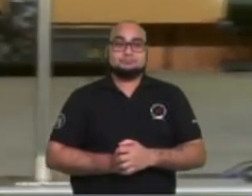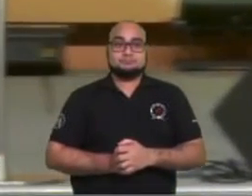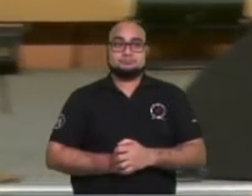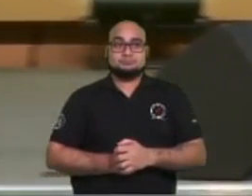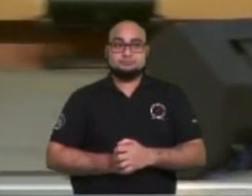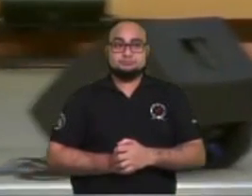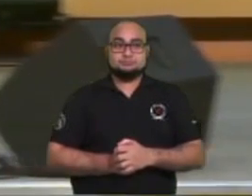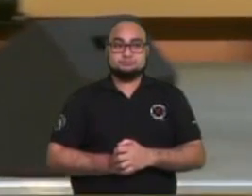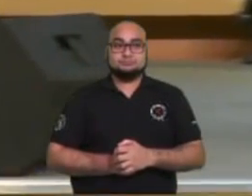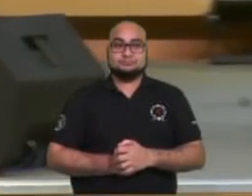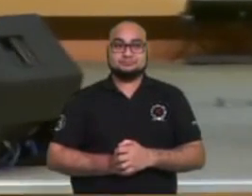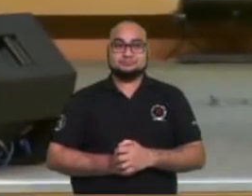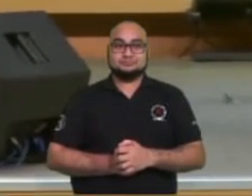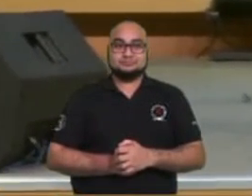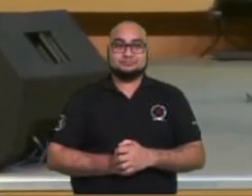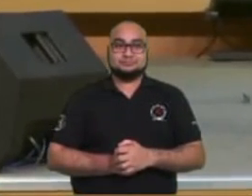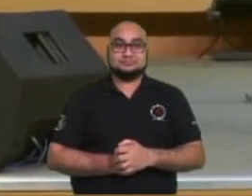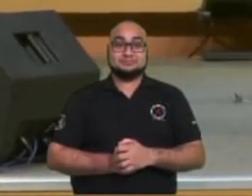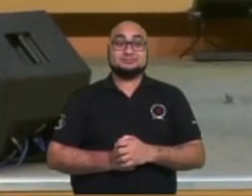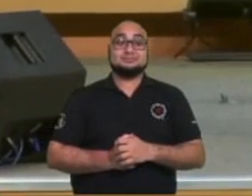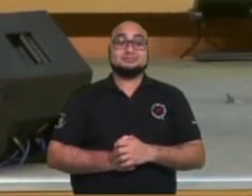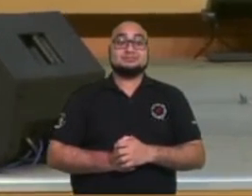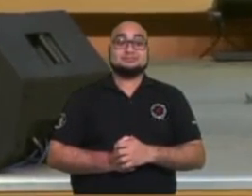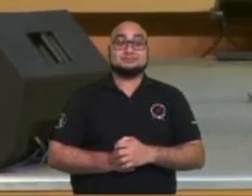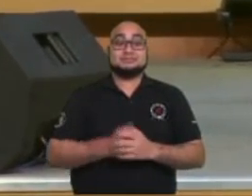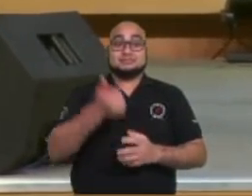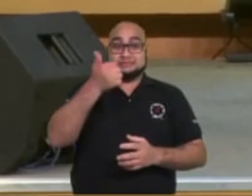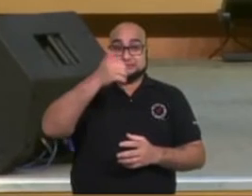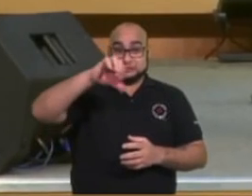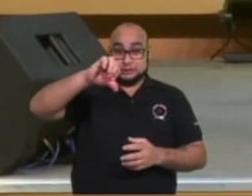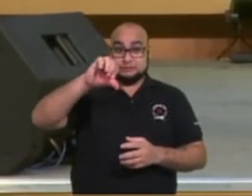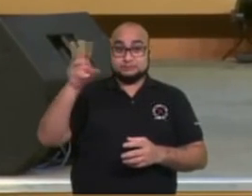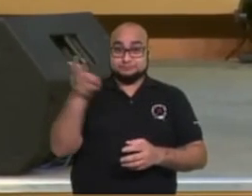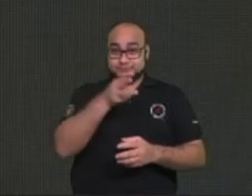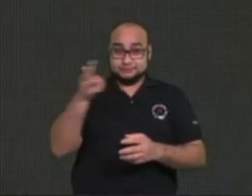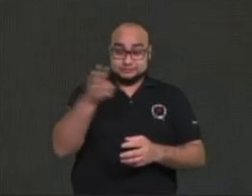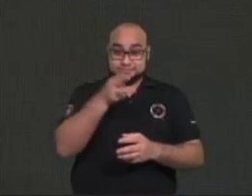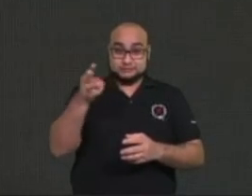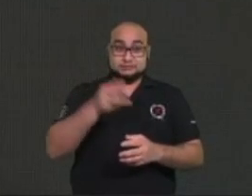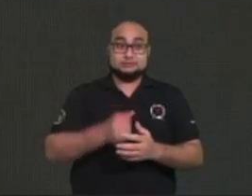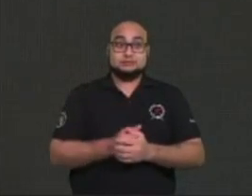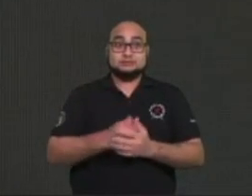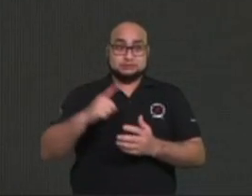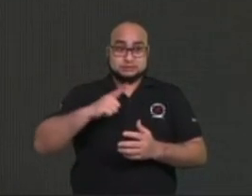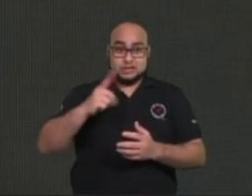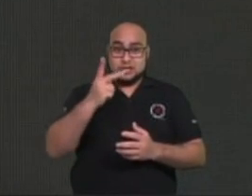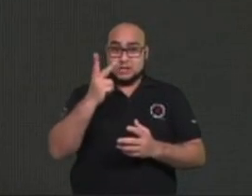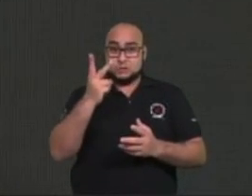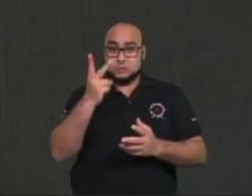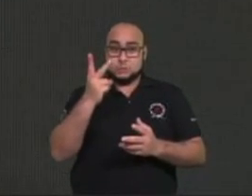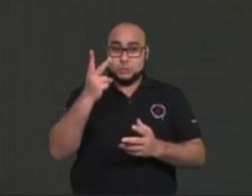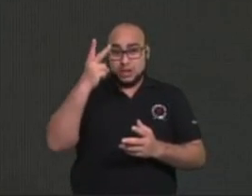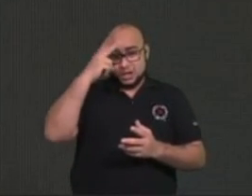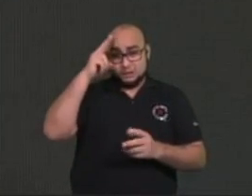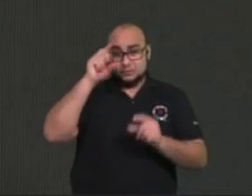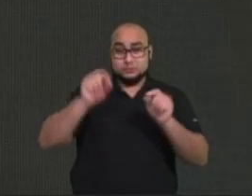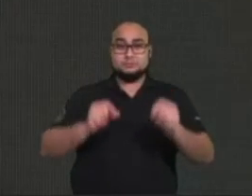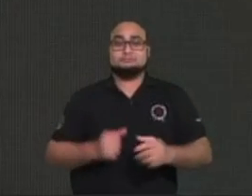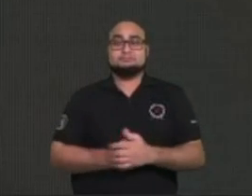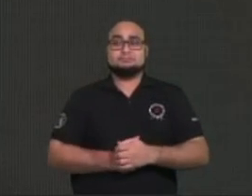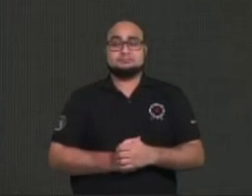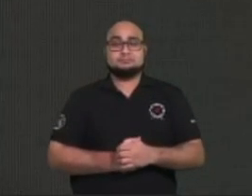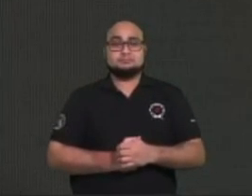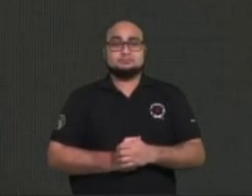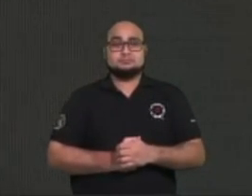joga um dos maiores actores em 1933 tem um memorando do diretor de elencos da